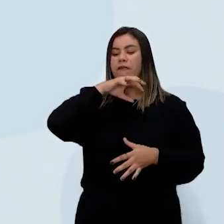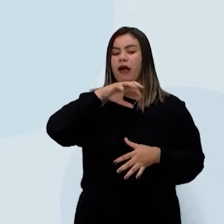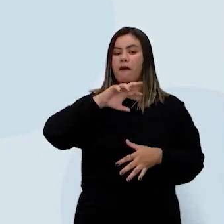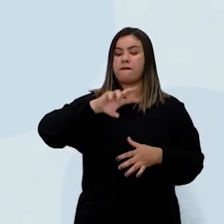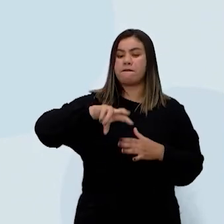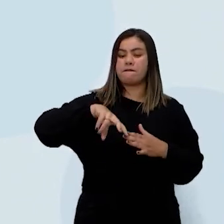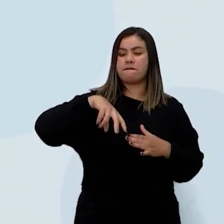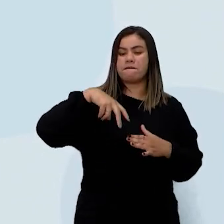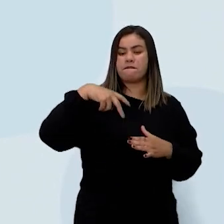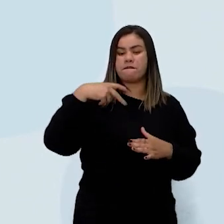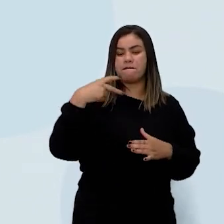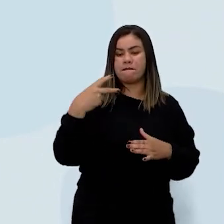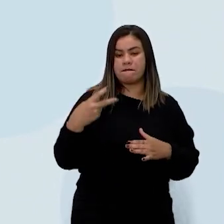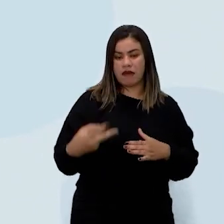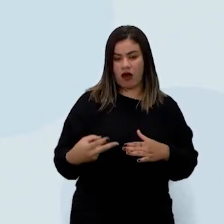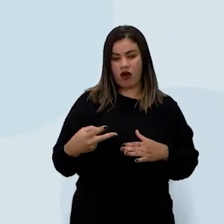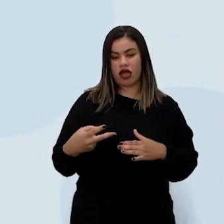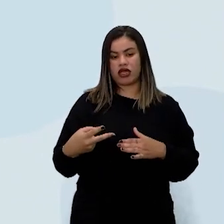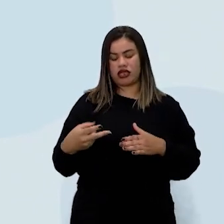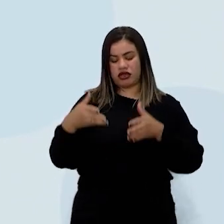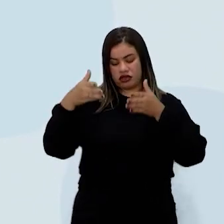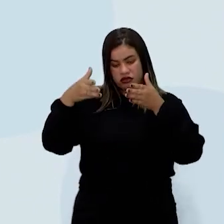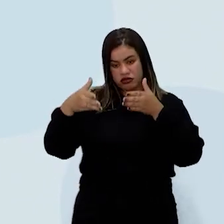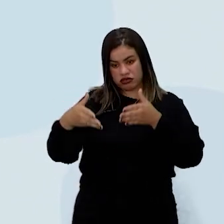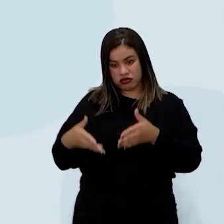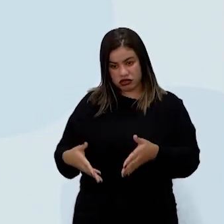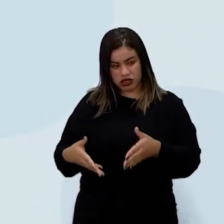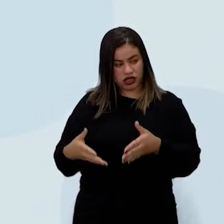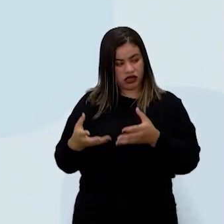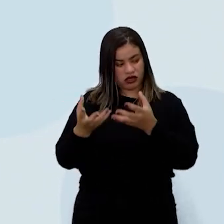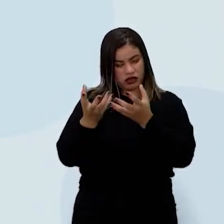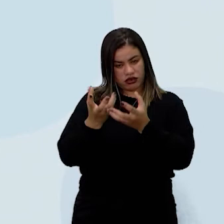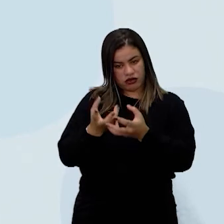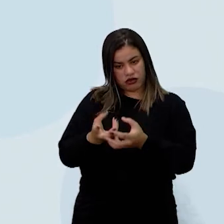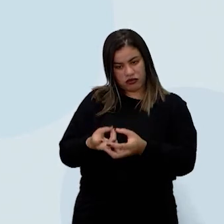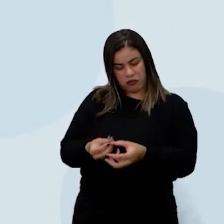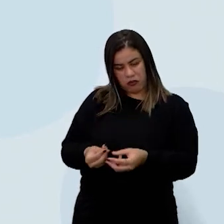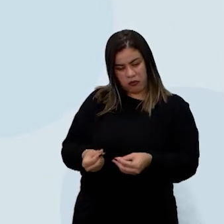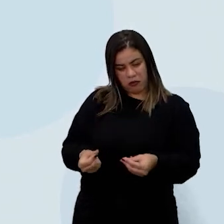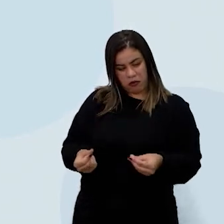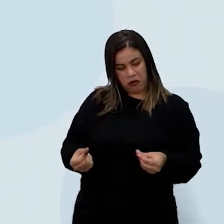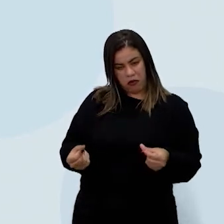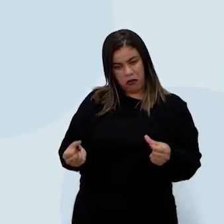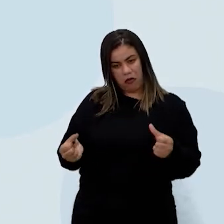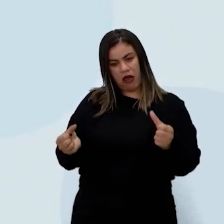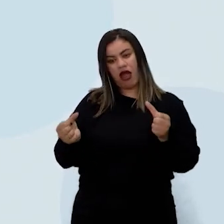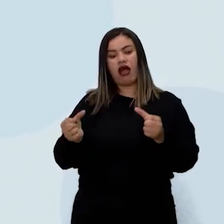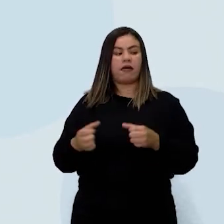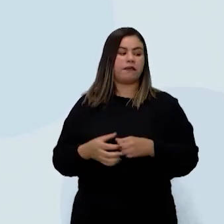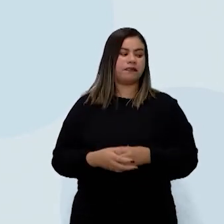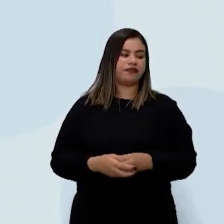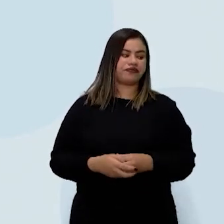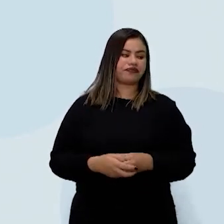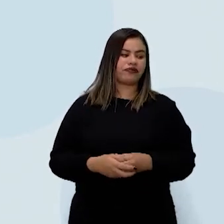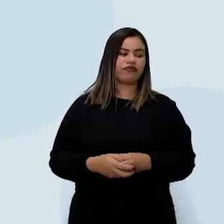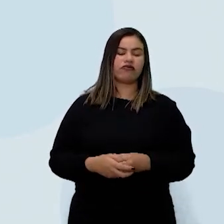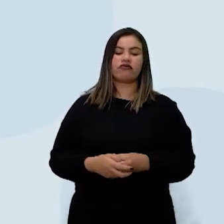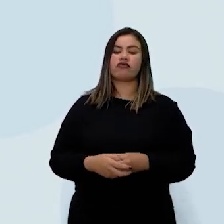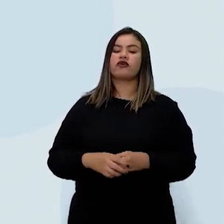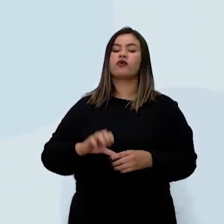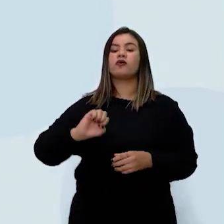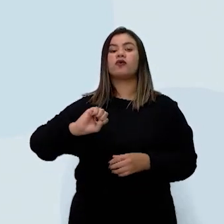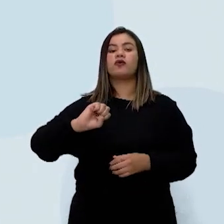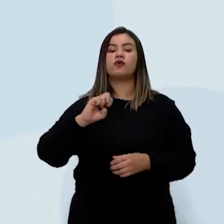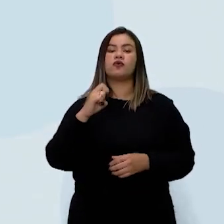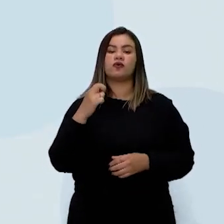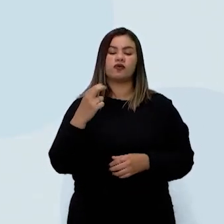se decompondo, também tem a liberação aí de carbono, né? Aqui também, olha, uma outra coisa para a gente lembrar,